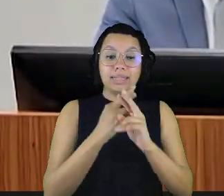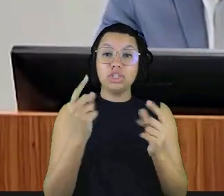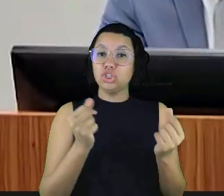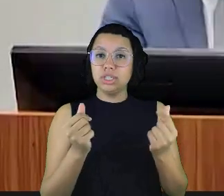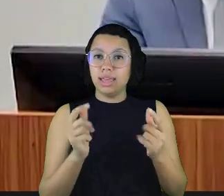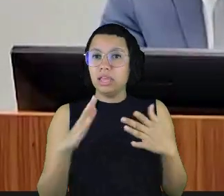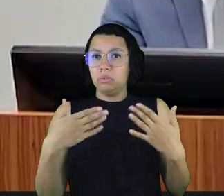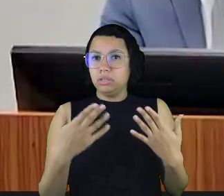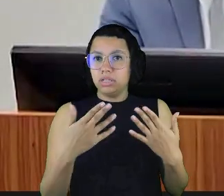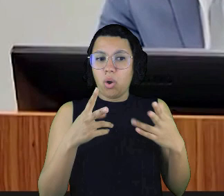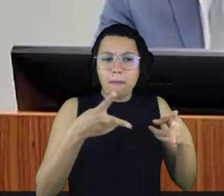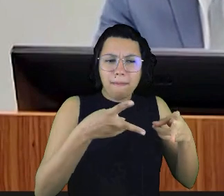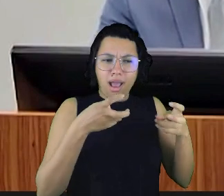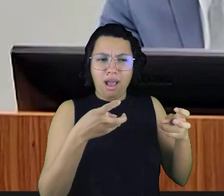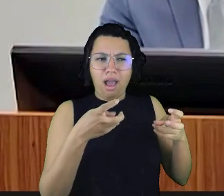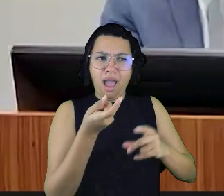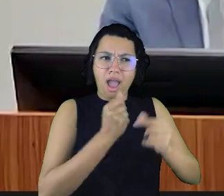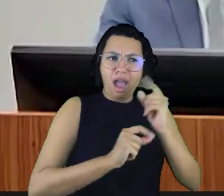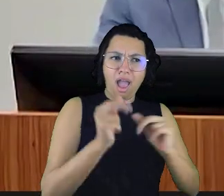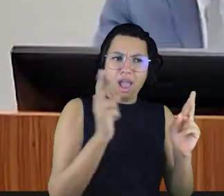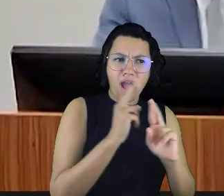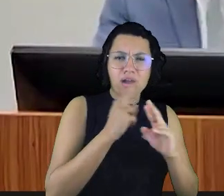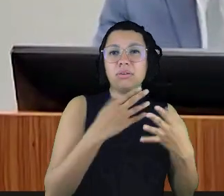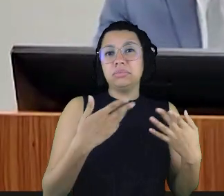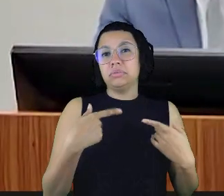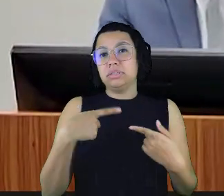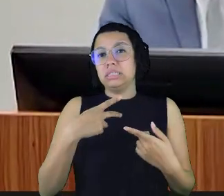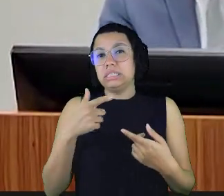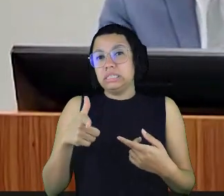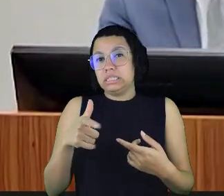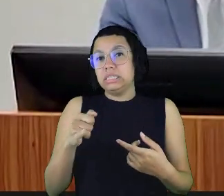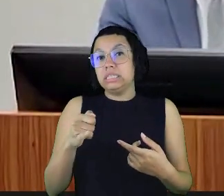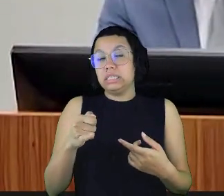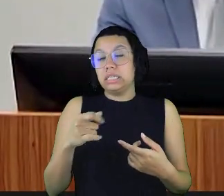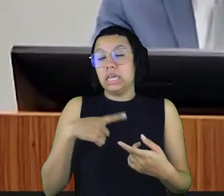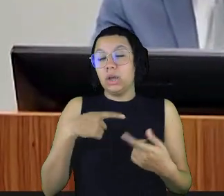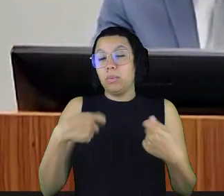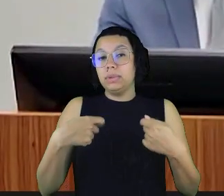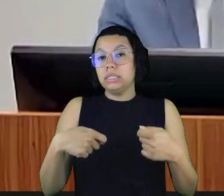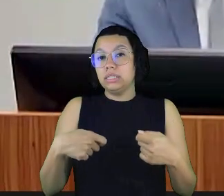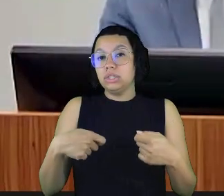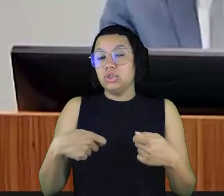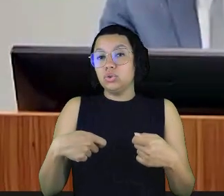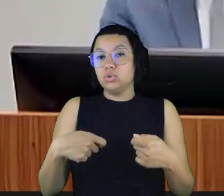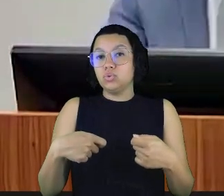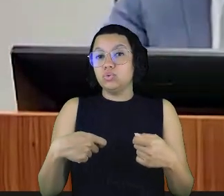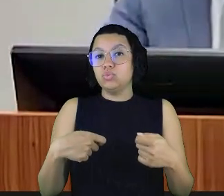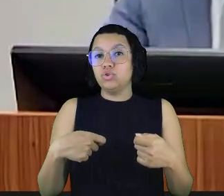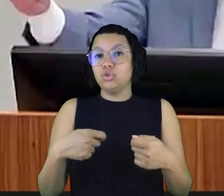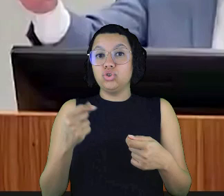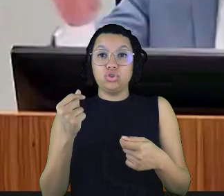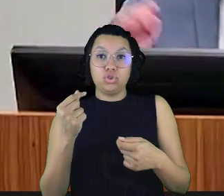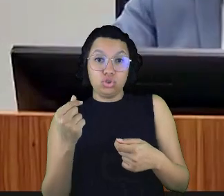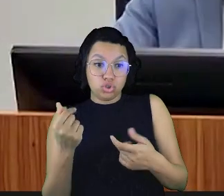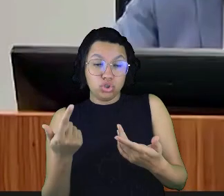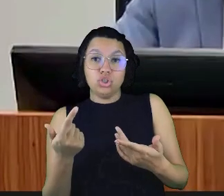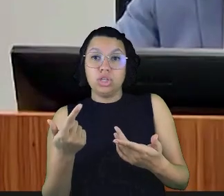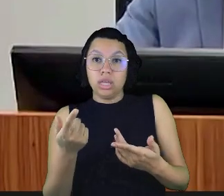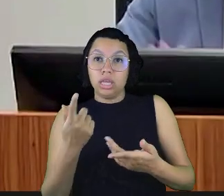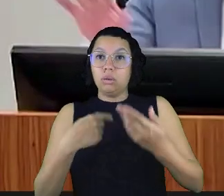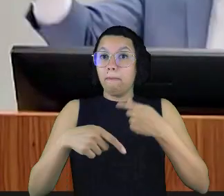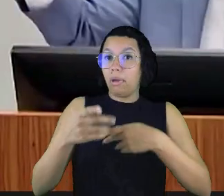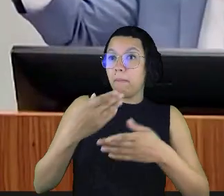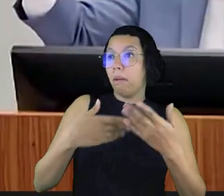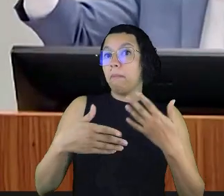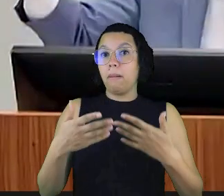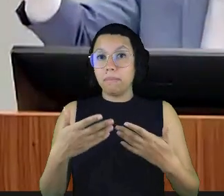econômicos. Então, vejam, se eu preciso de caixa, eu não vou dispor do dinheiro para ficar na